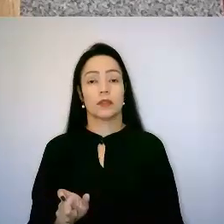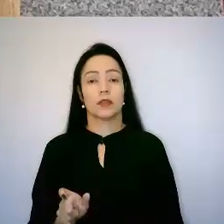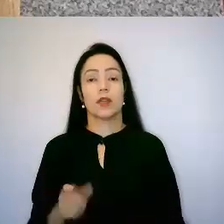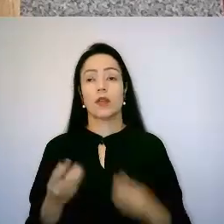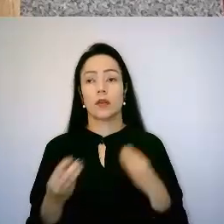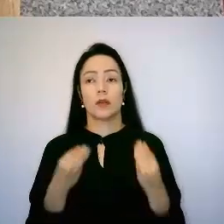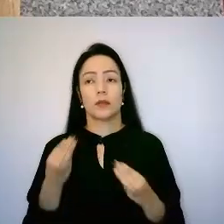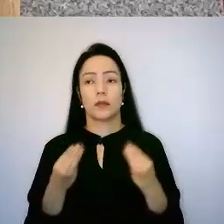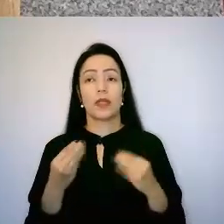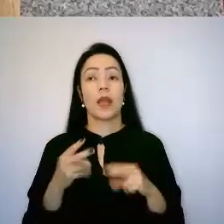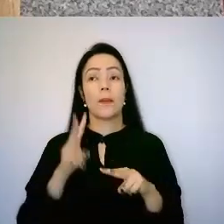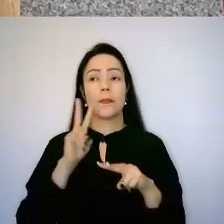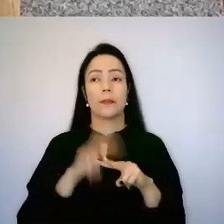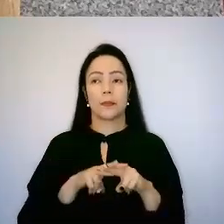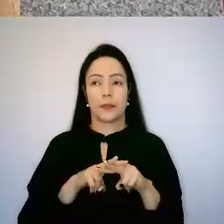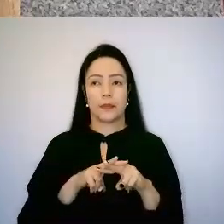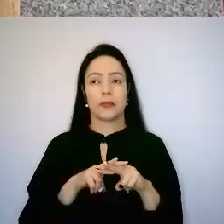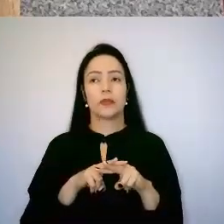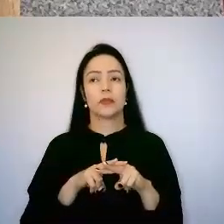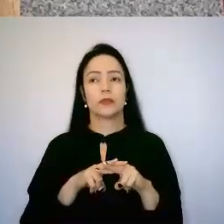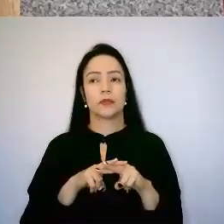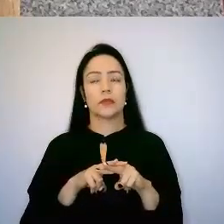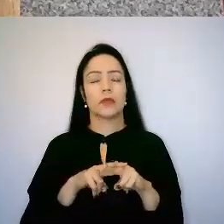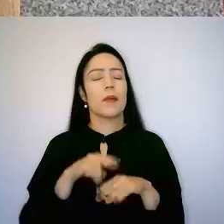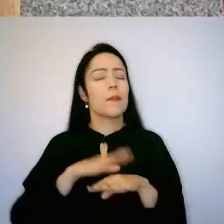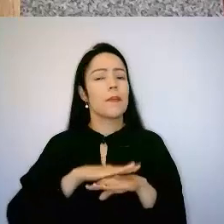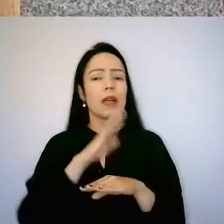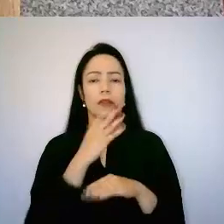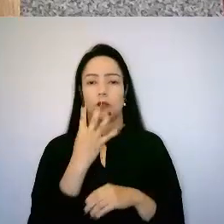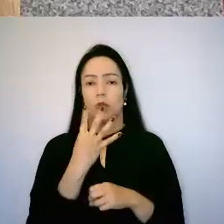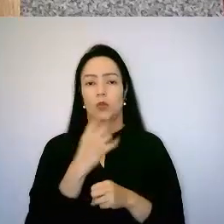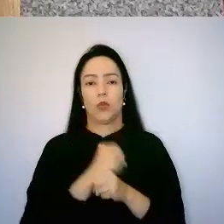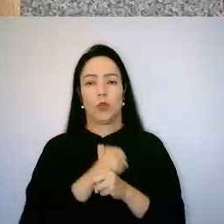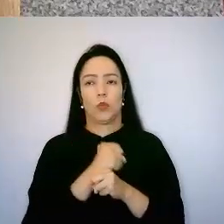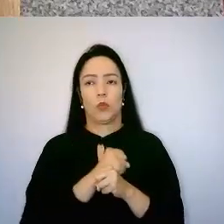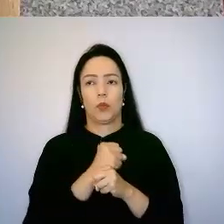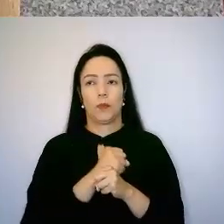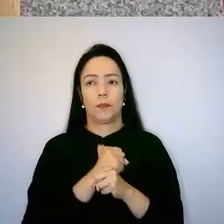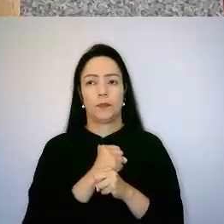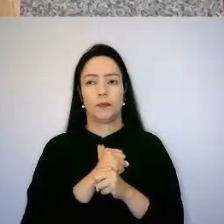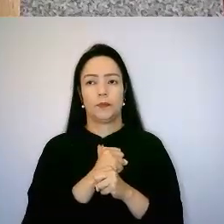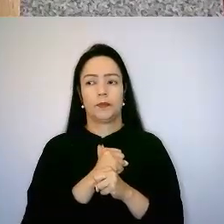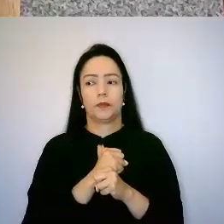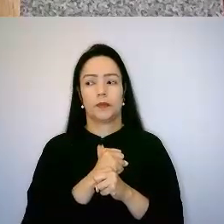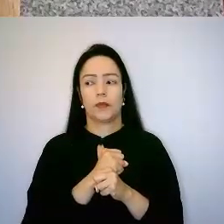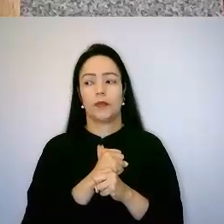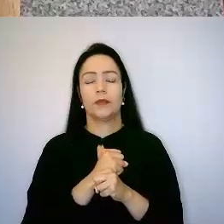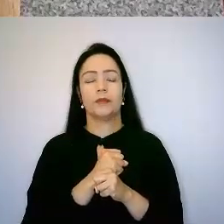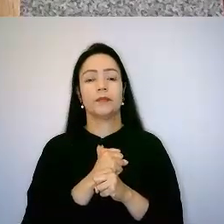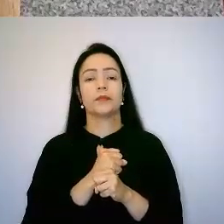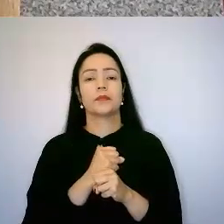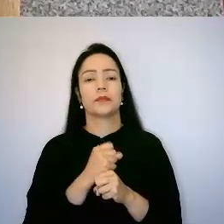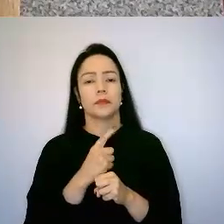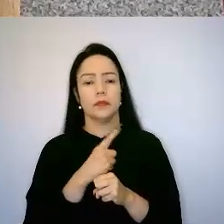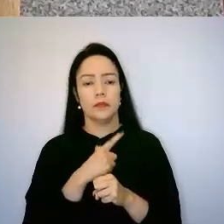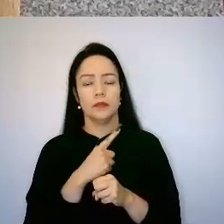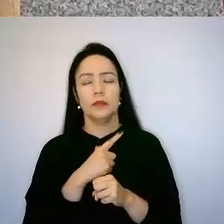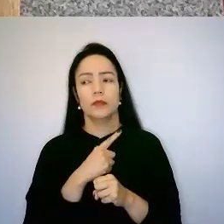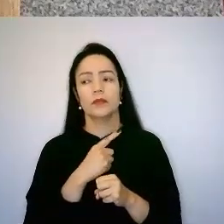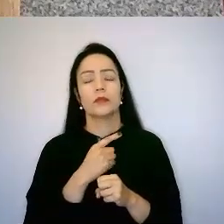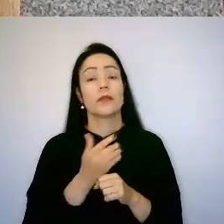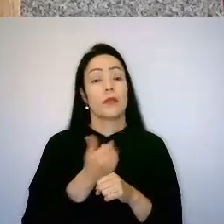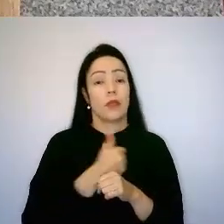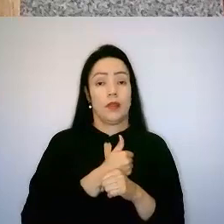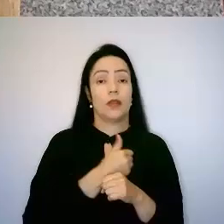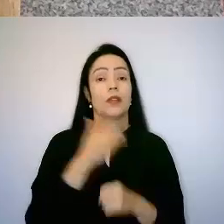reclusam no regime fechado há mais de 4 anos Inclusive a precedente dessa Colina câmara que entende que